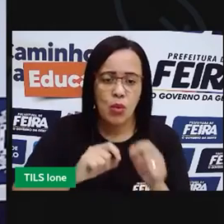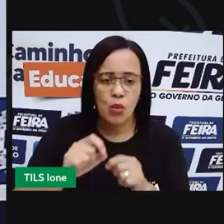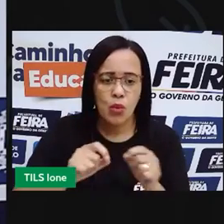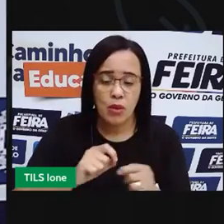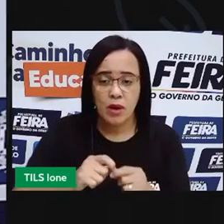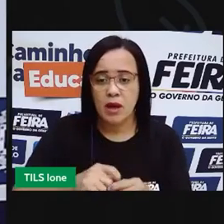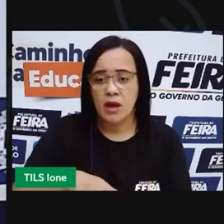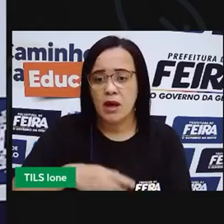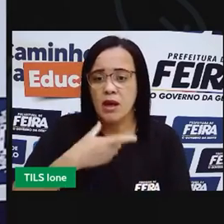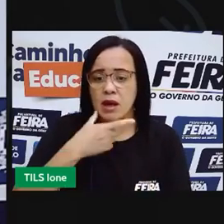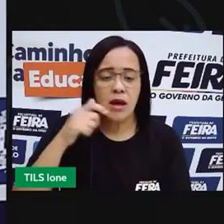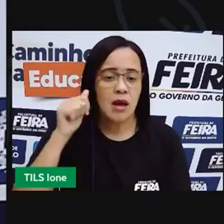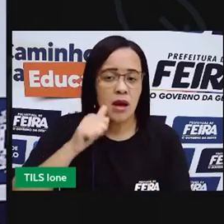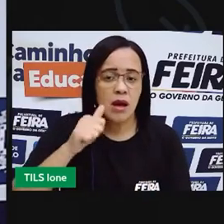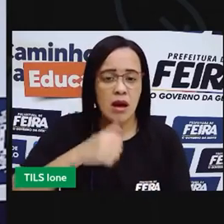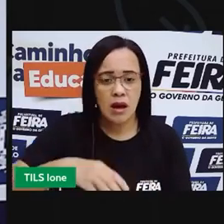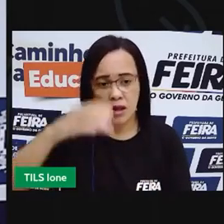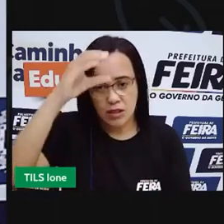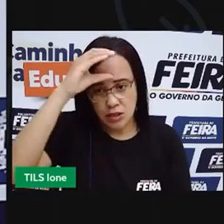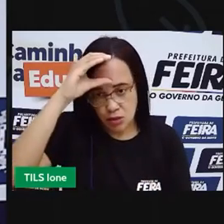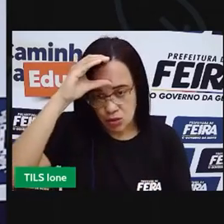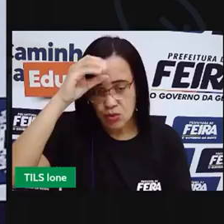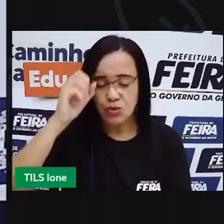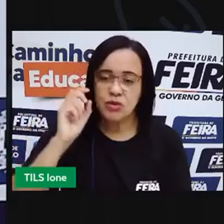alguma contigo